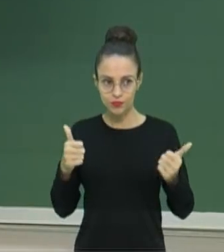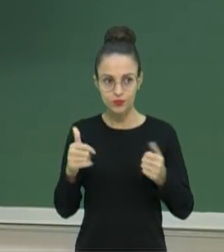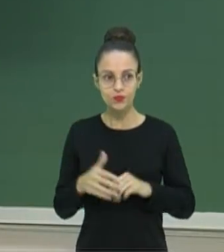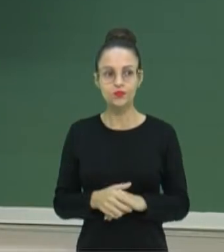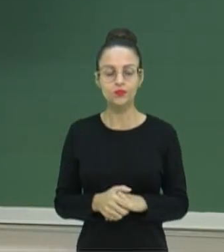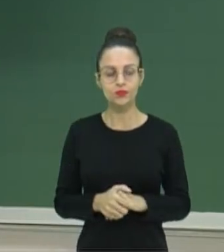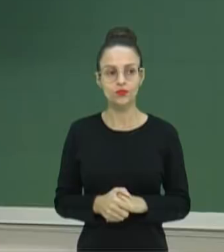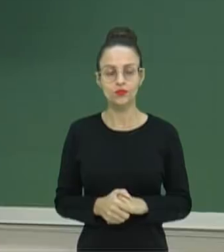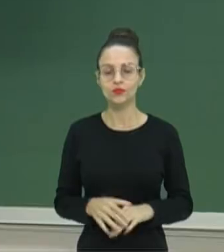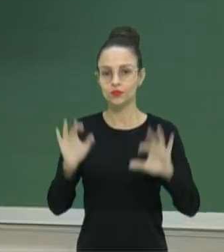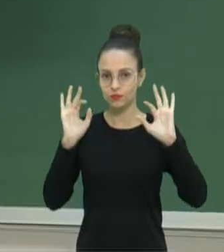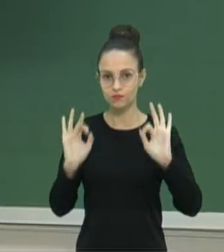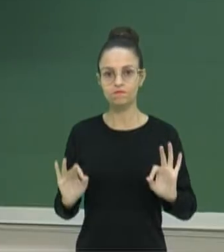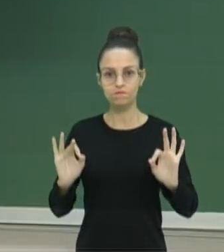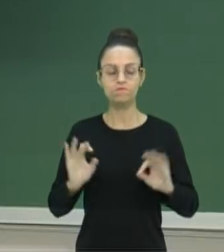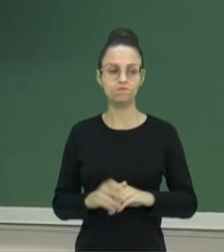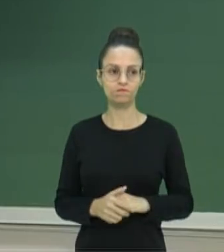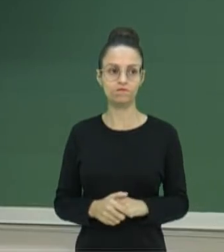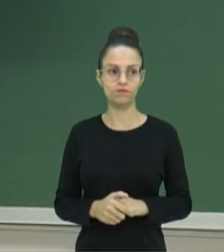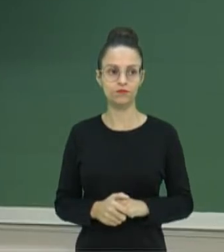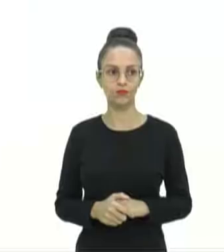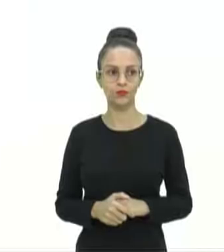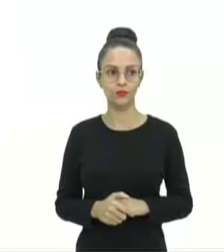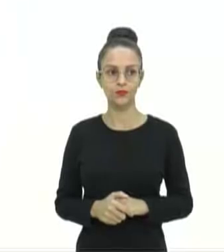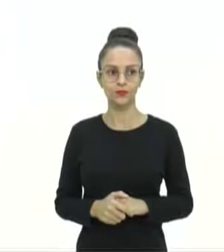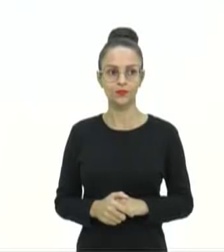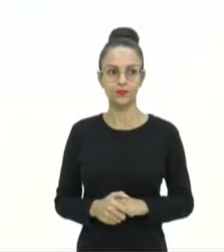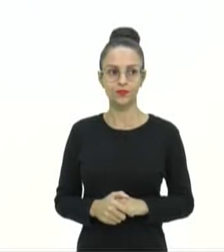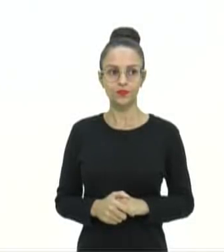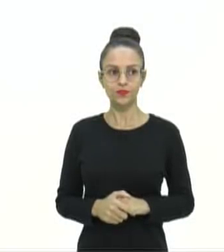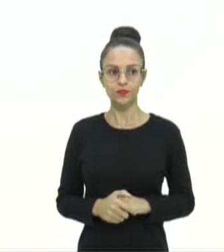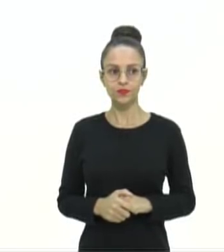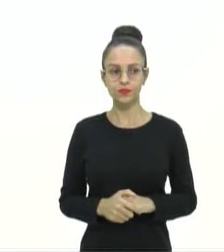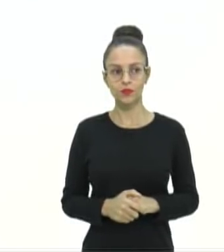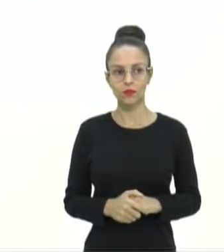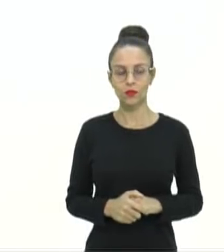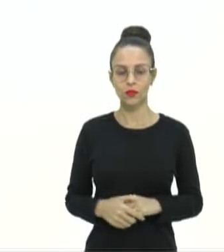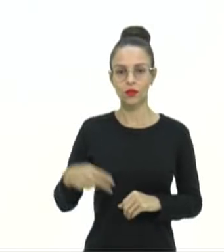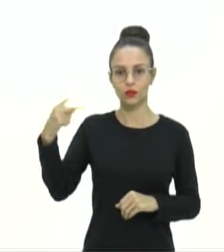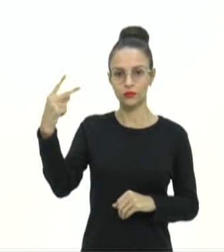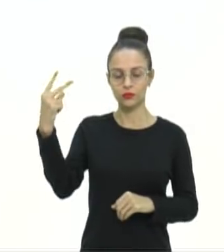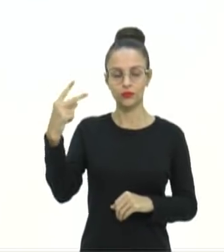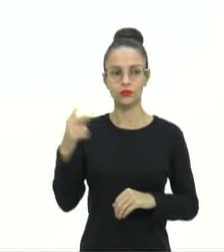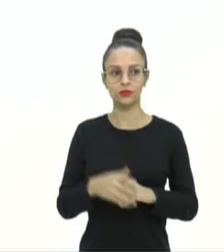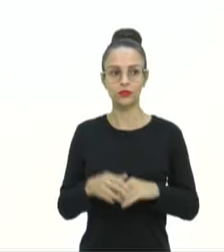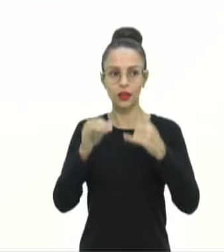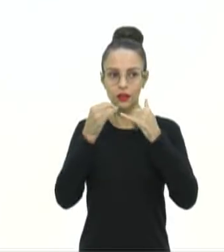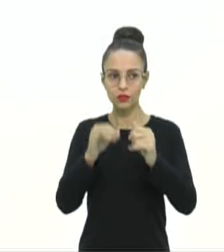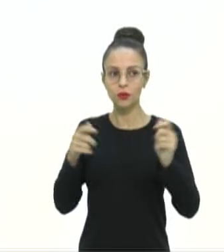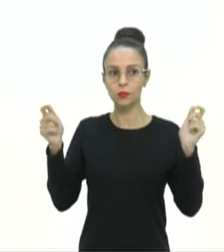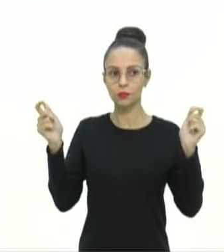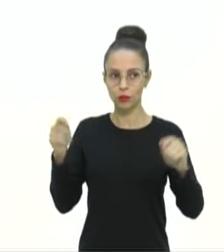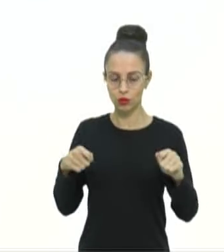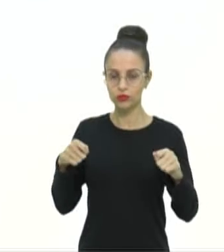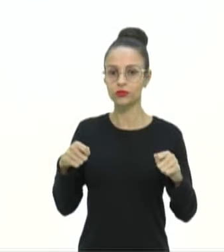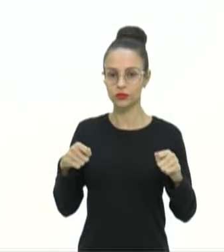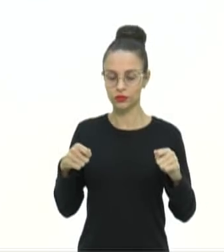Então, corretíssimo. Veja que nós estamos falando aqui, ó, item 2. A energia potencial